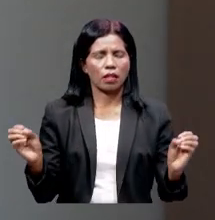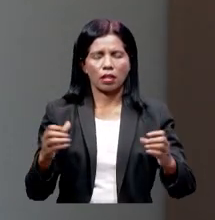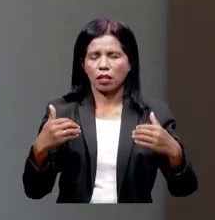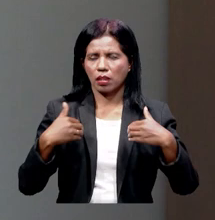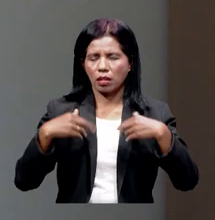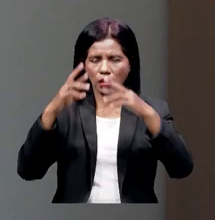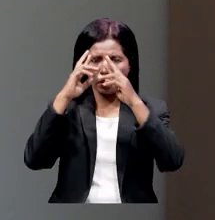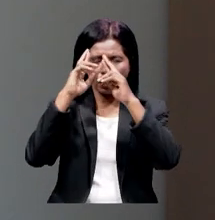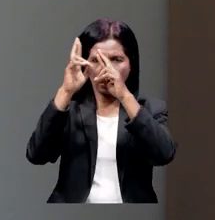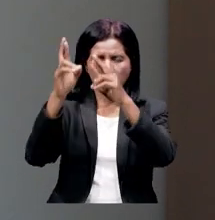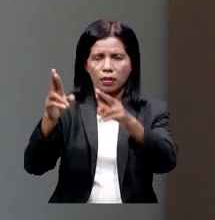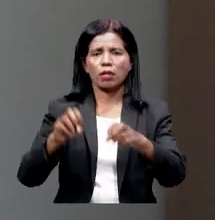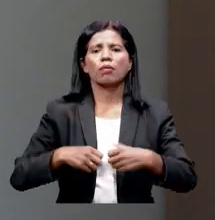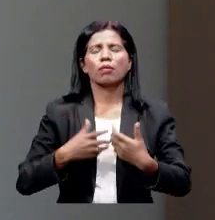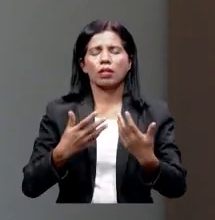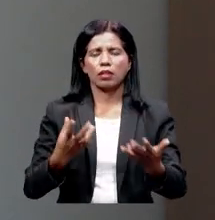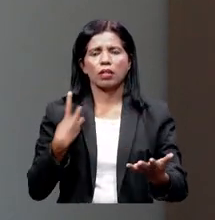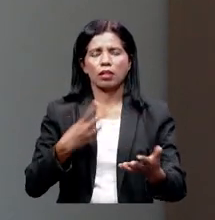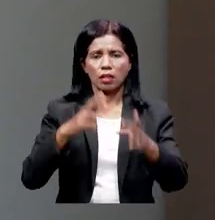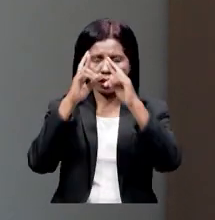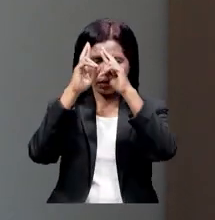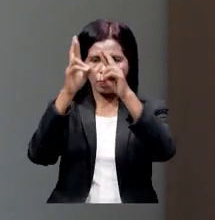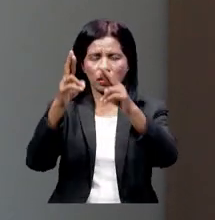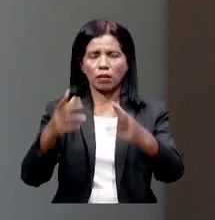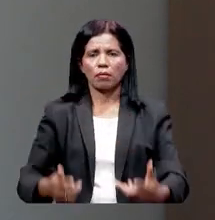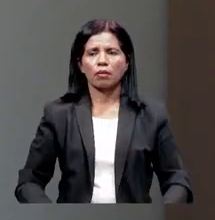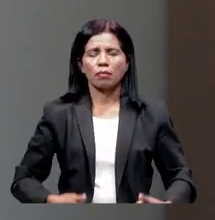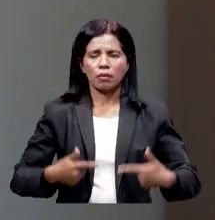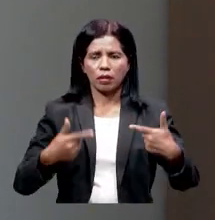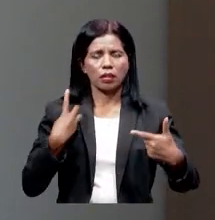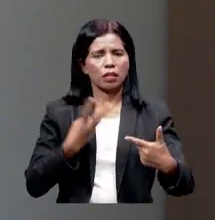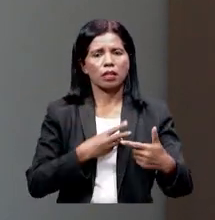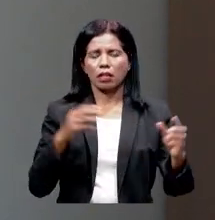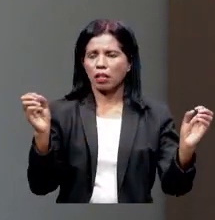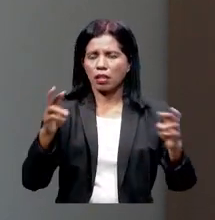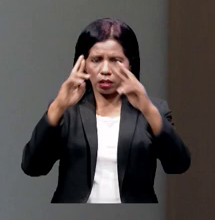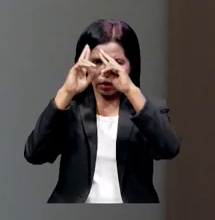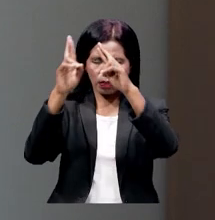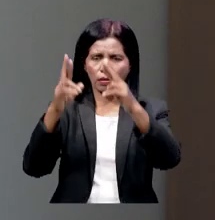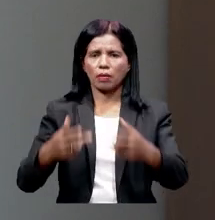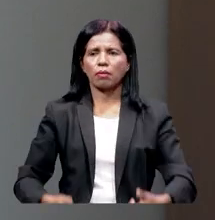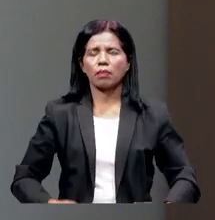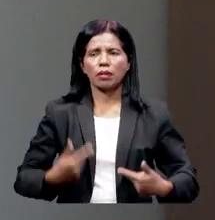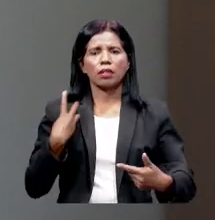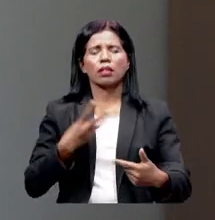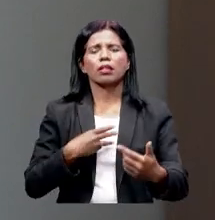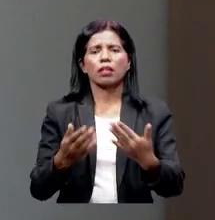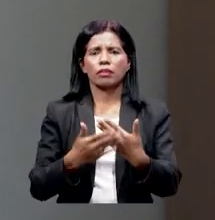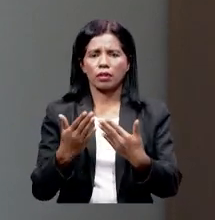Mai beli liu hare ohin sa ita respeito ba Moris. Ita kondu lai ya respeito ba Moris, ita fasil